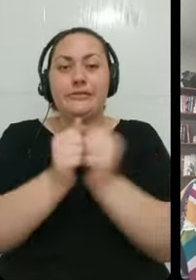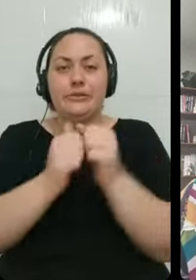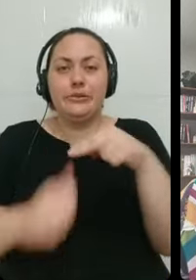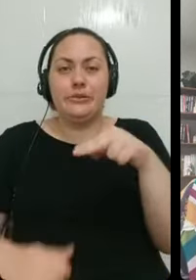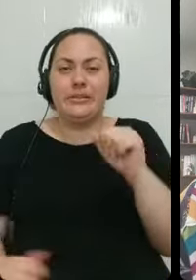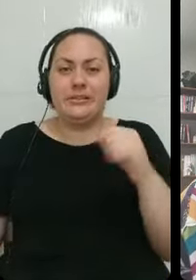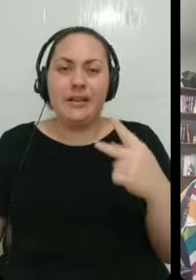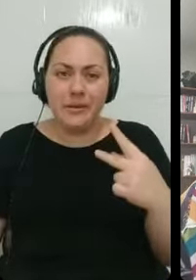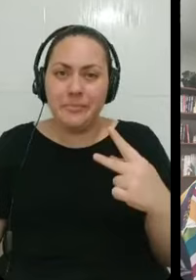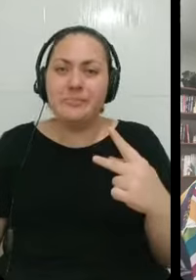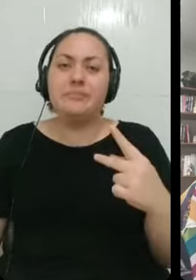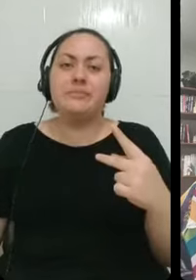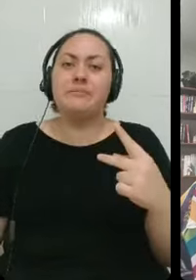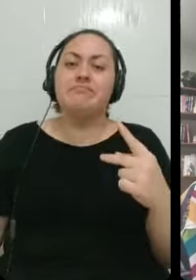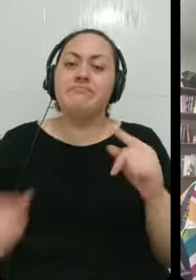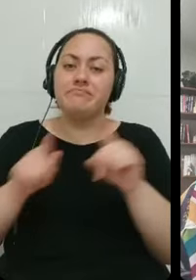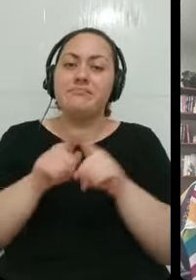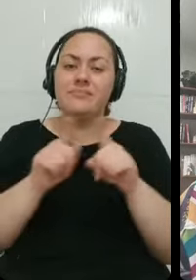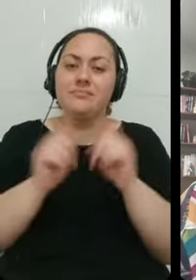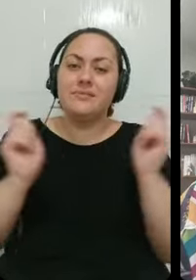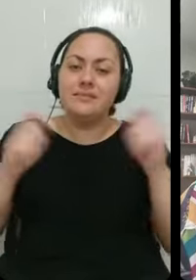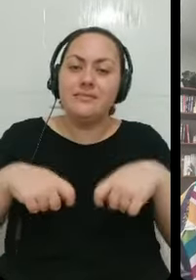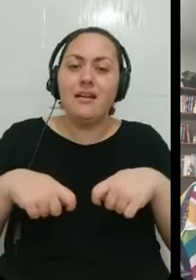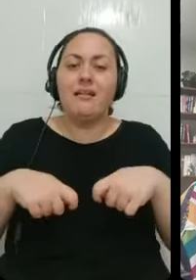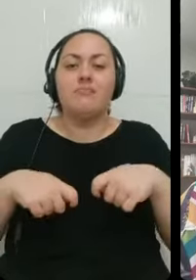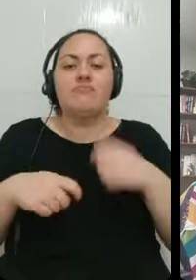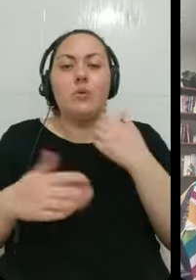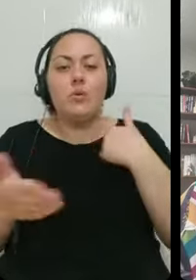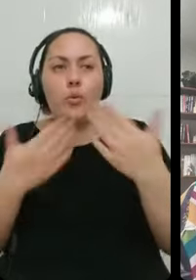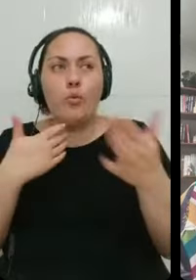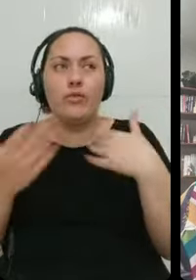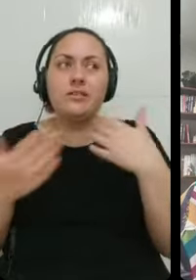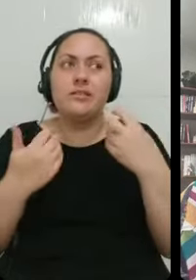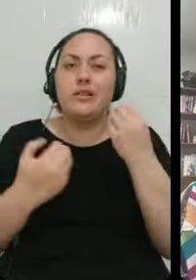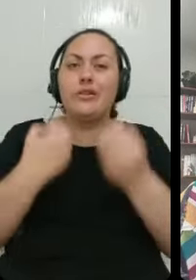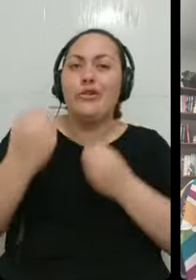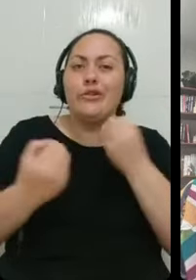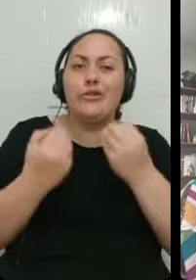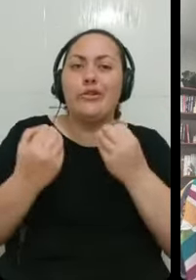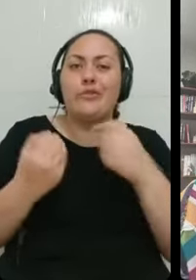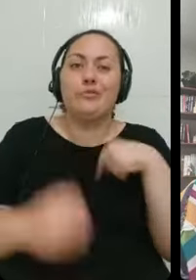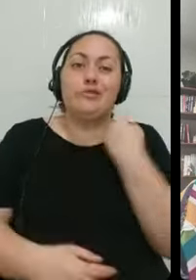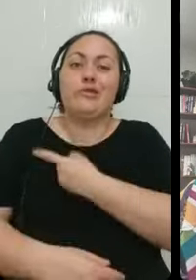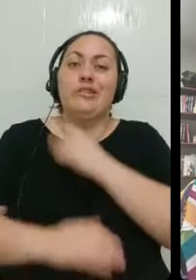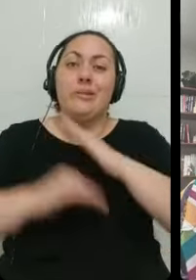NAP, né, abrir esse espaço também para nós, falar um pouquinho do que a gente faz no programa.